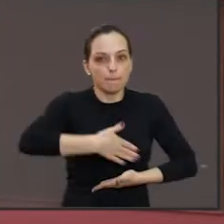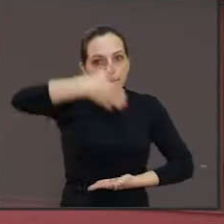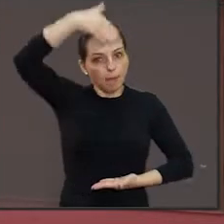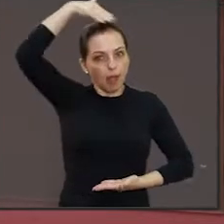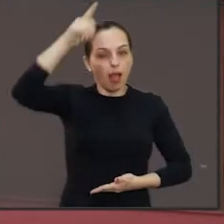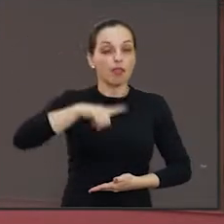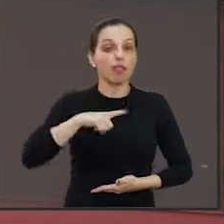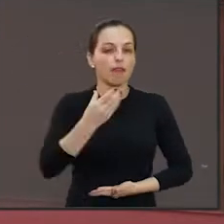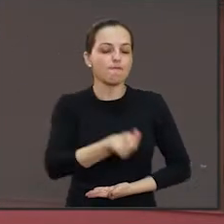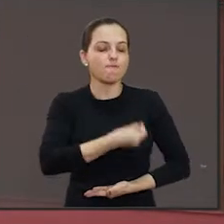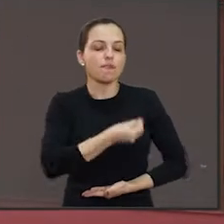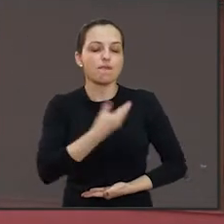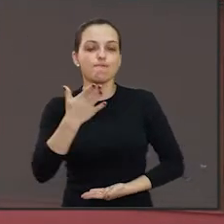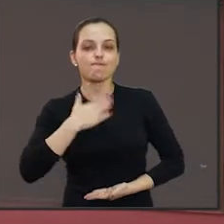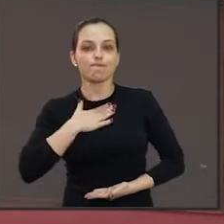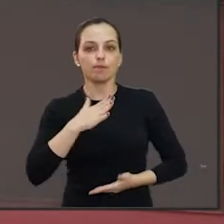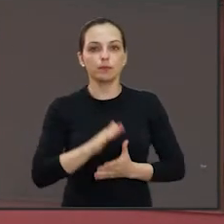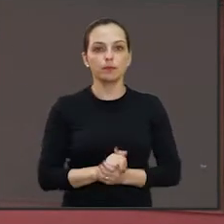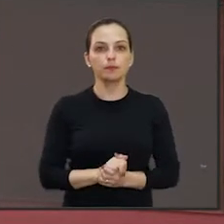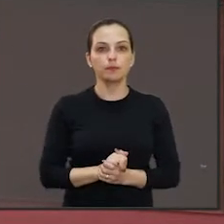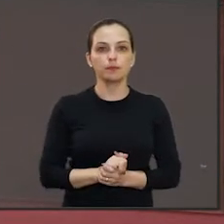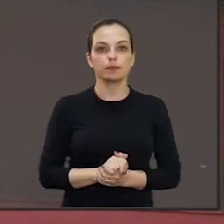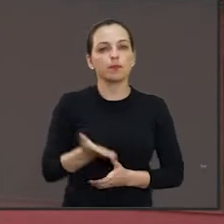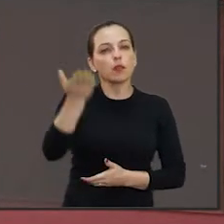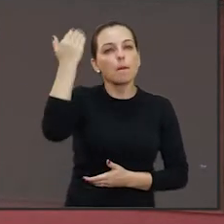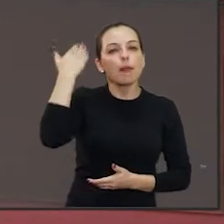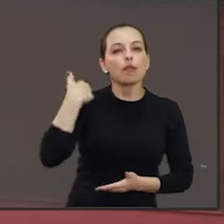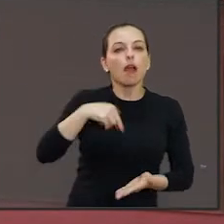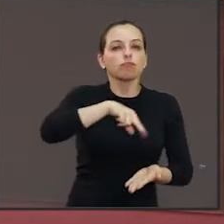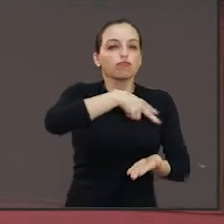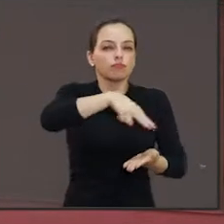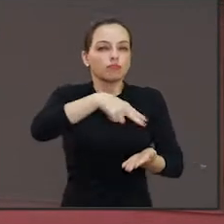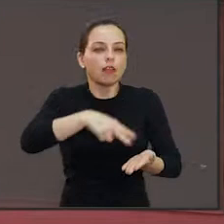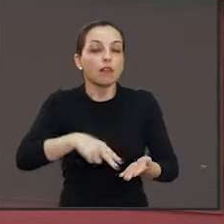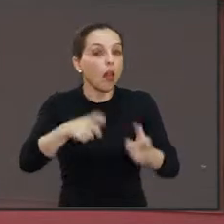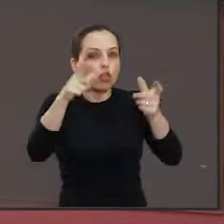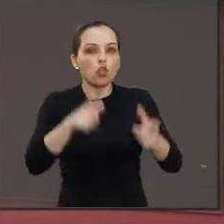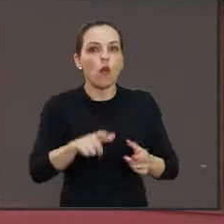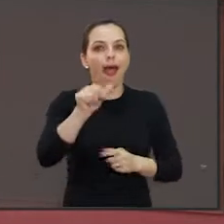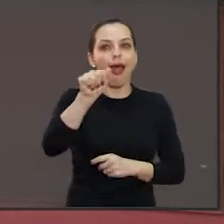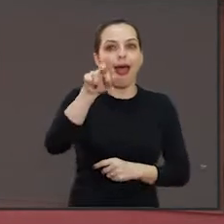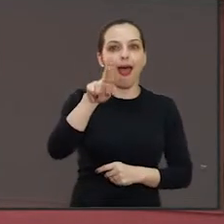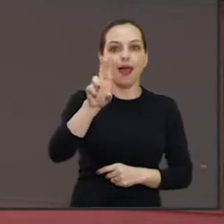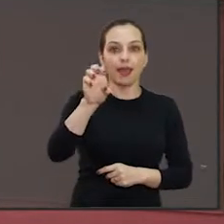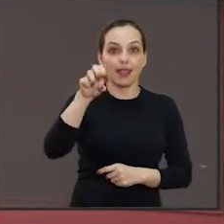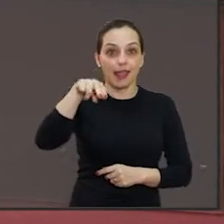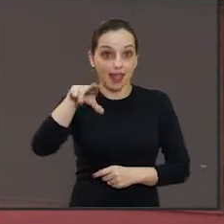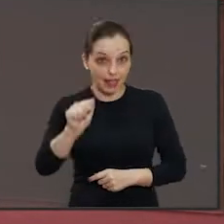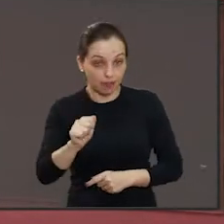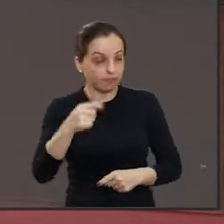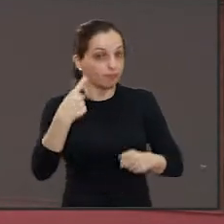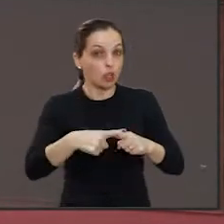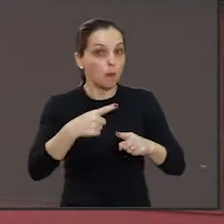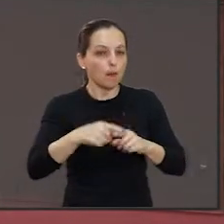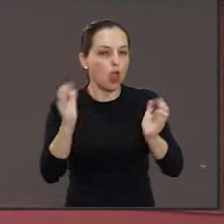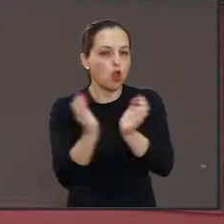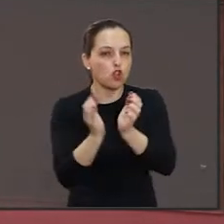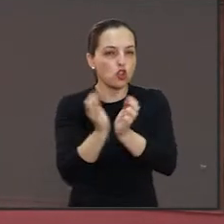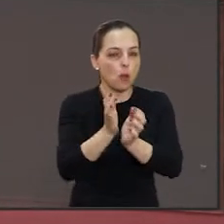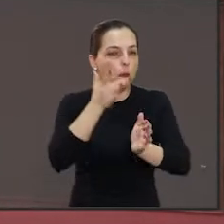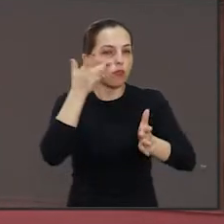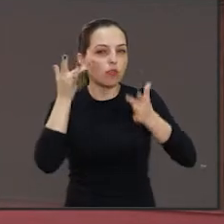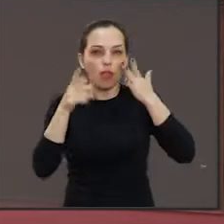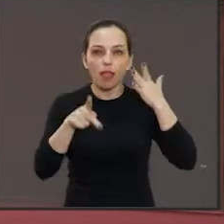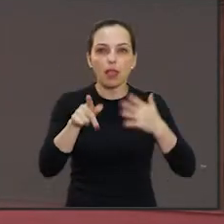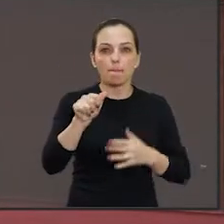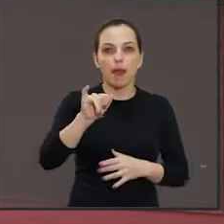quando a gente dançou foi lá hoje está reformada, foi na Arena, a gente dançou em